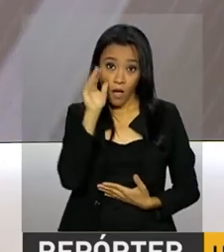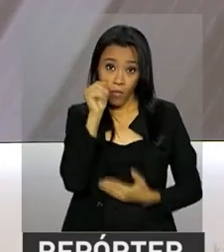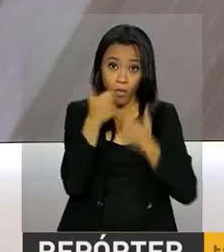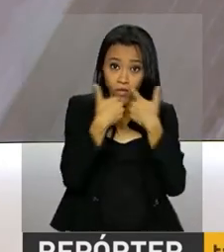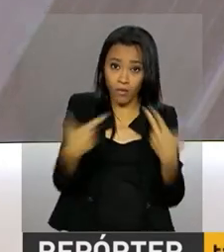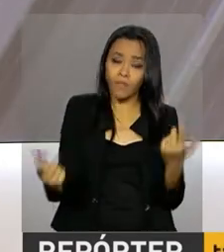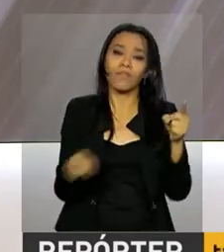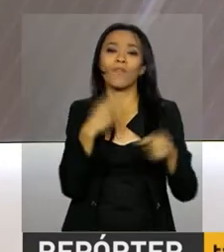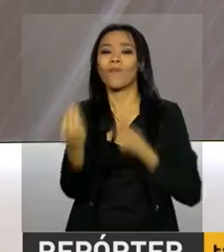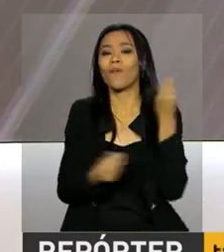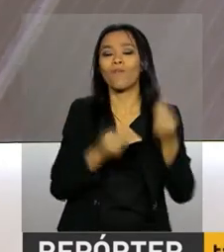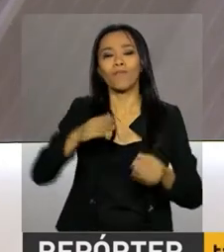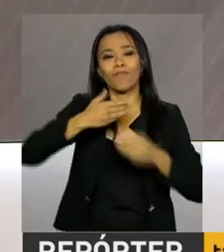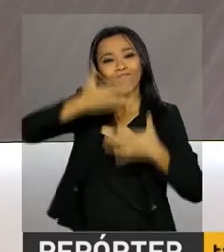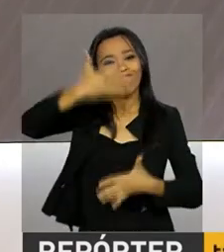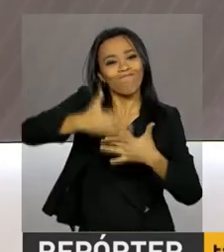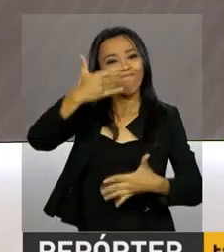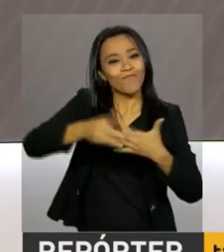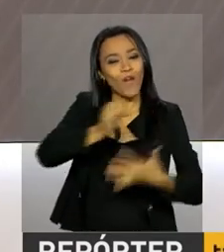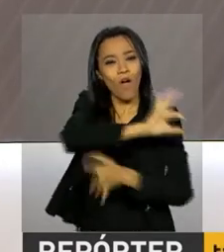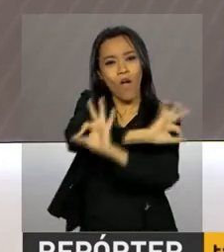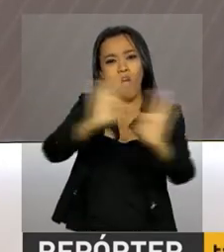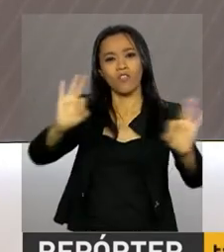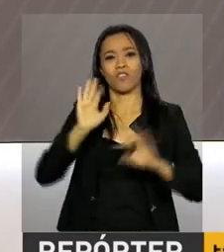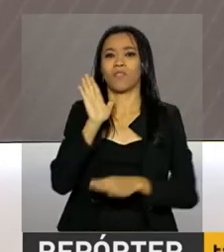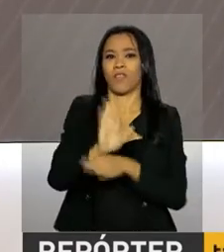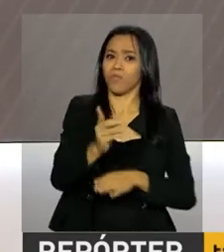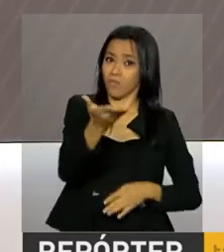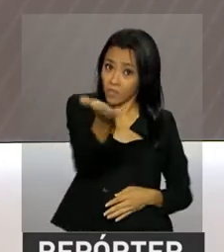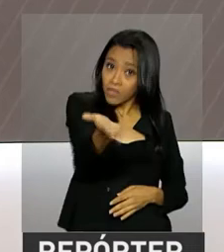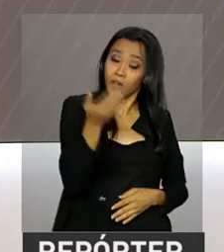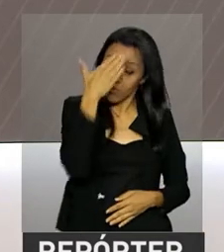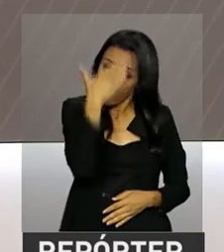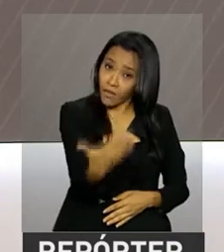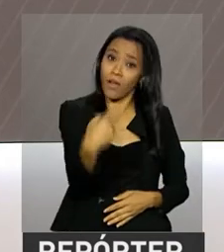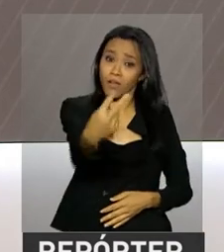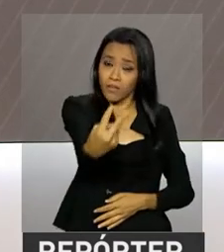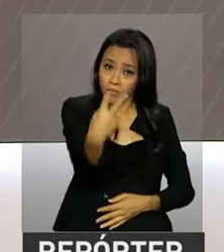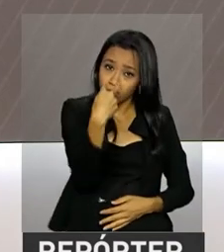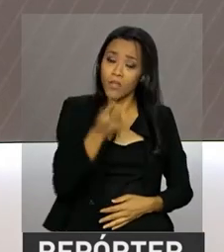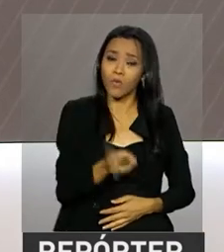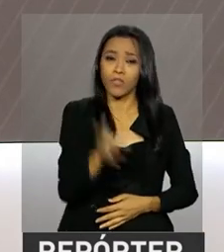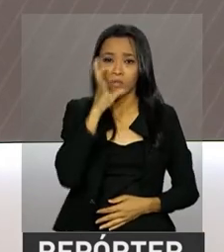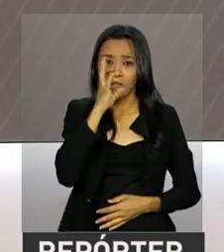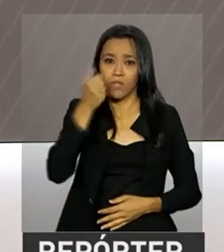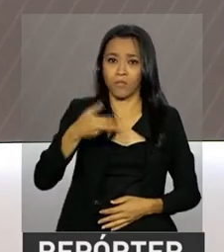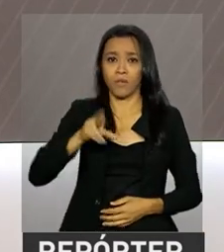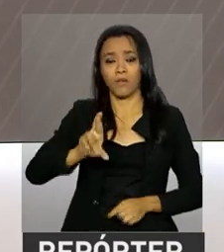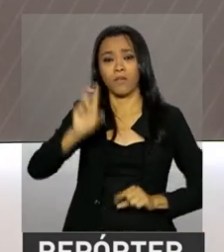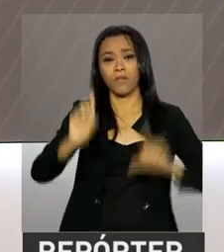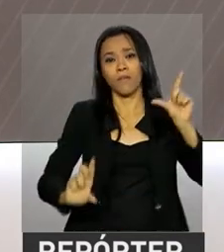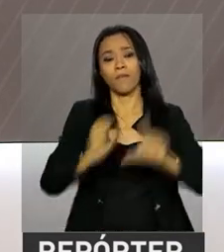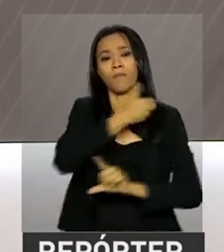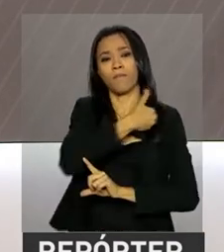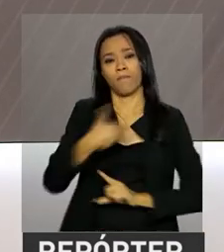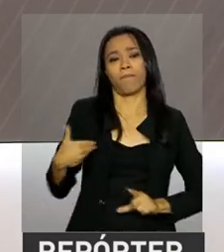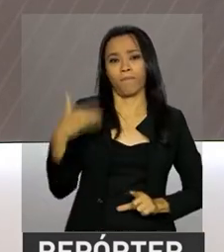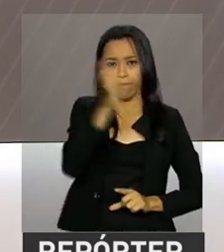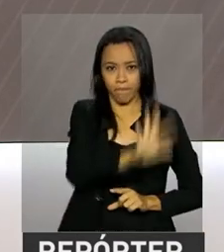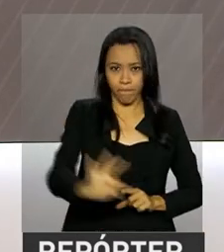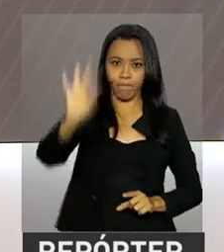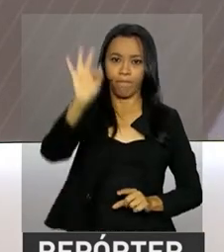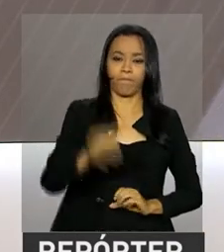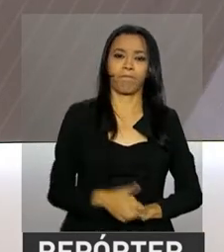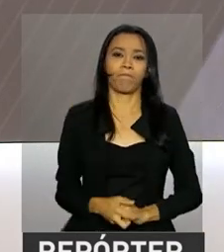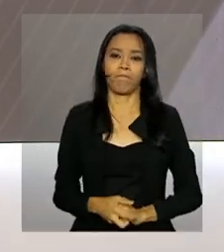as novidades em nossas redes sociais uma ótima tarde pra você obrigada pela sua companhia continue com a gente aqui na nbr a tv do governo